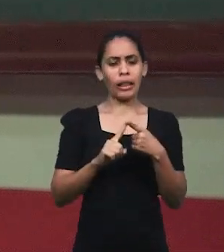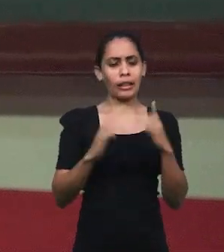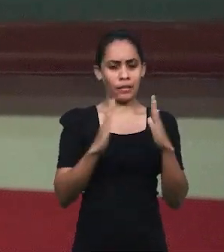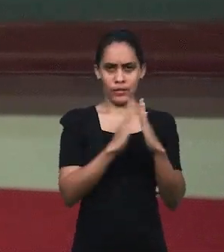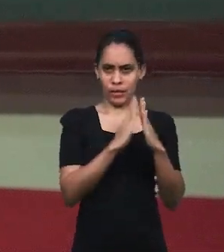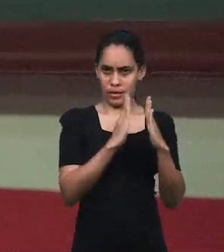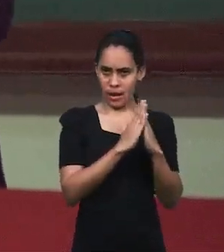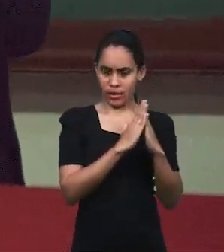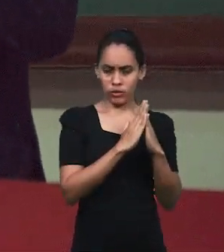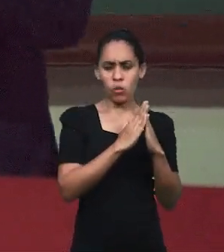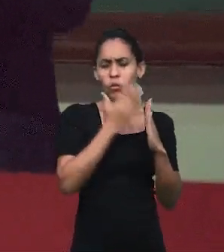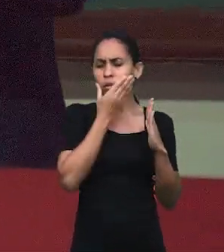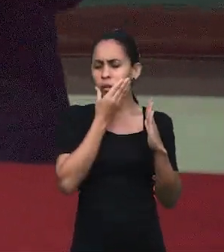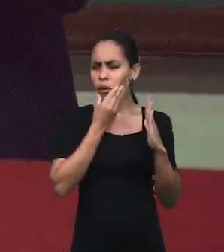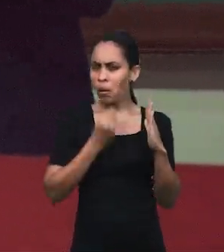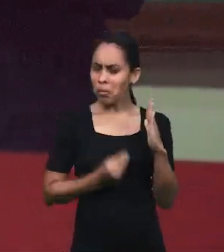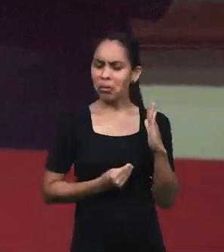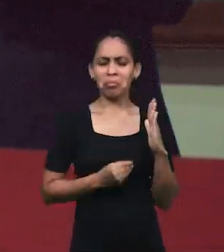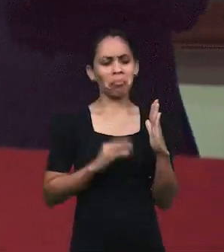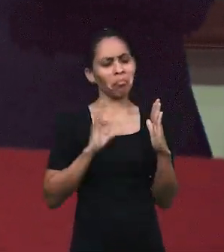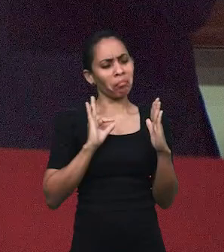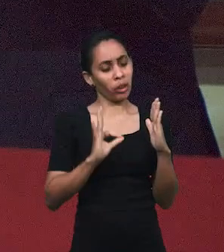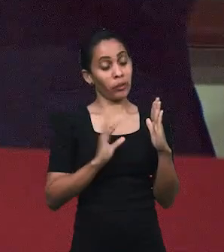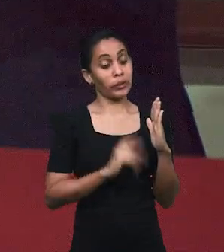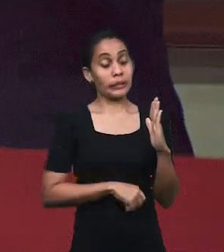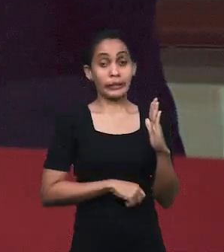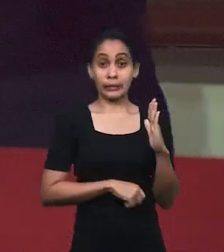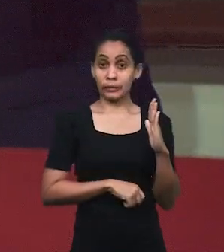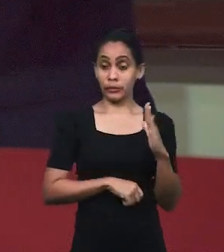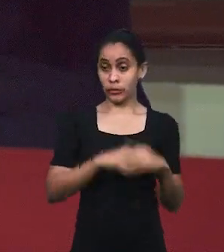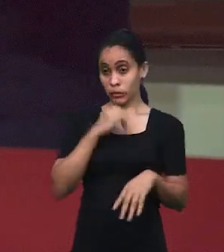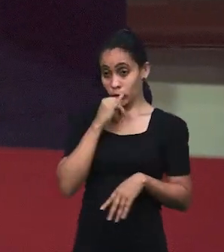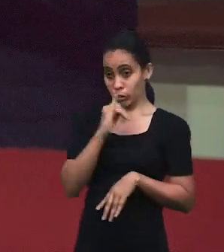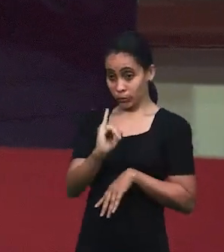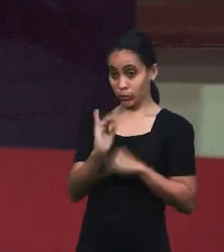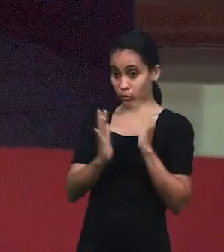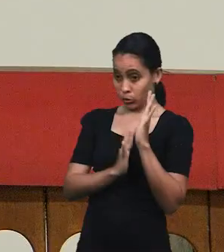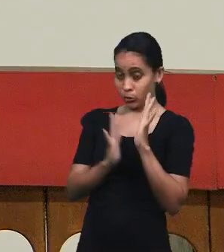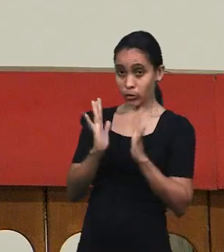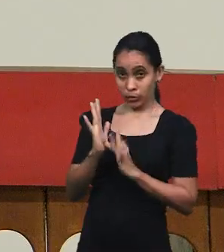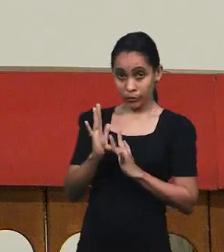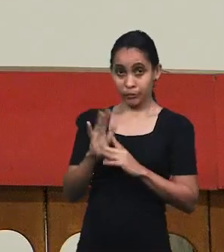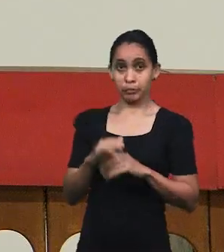Uma, porque quando ele estava em casa, veja que homem notável. E ele fala isso com Jesus.